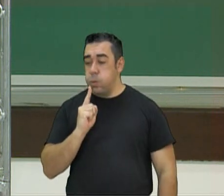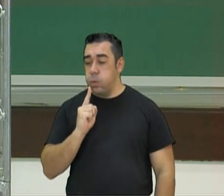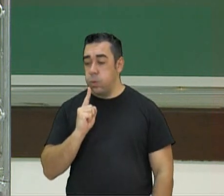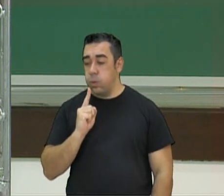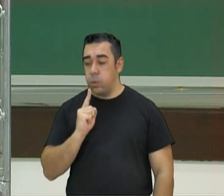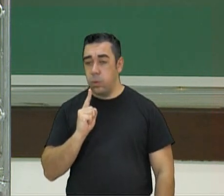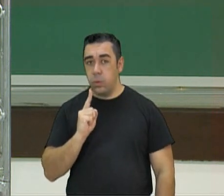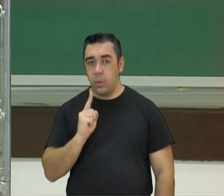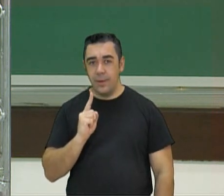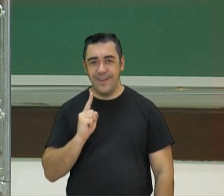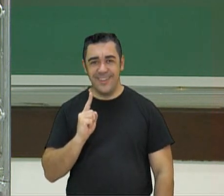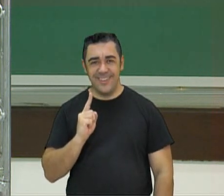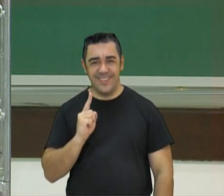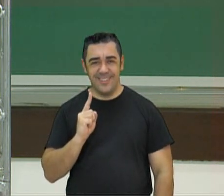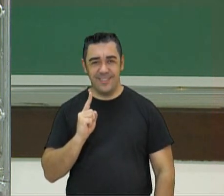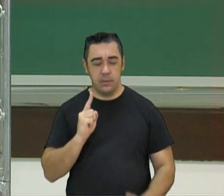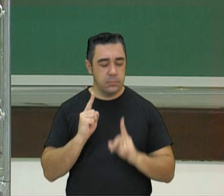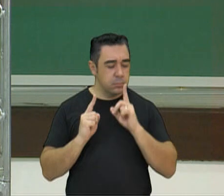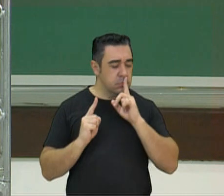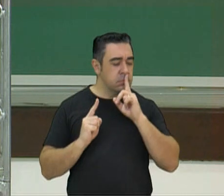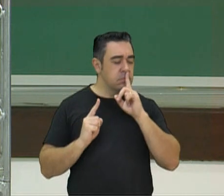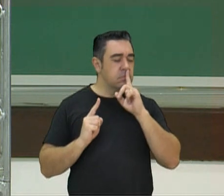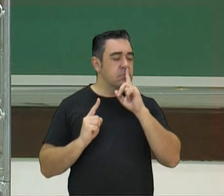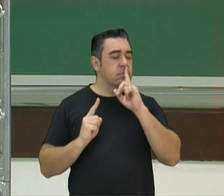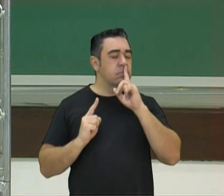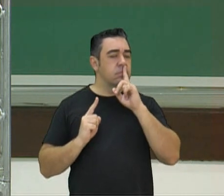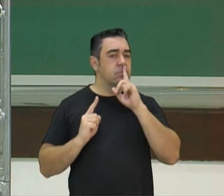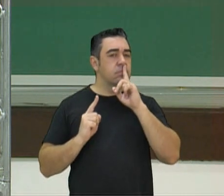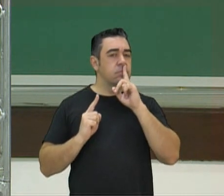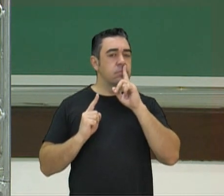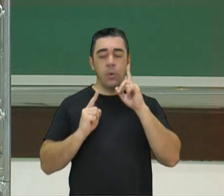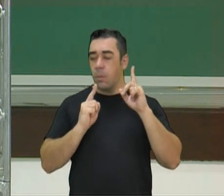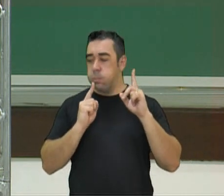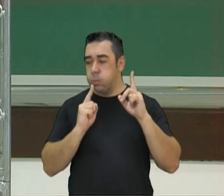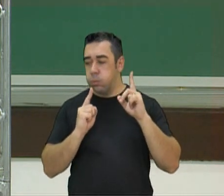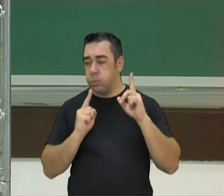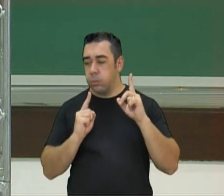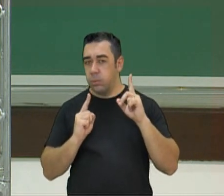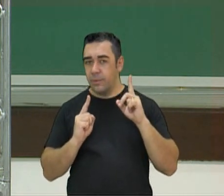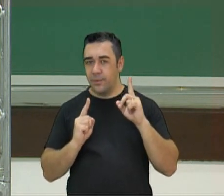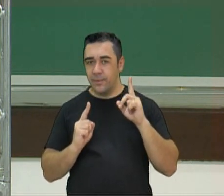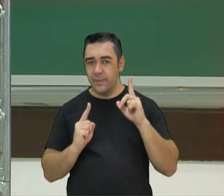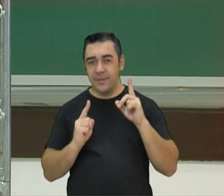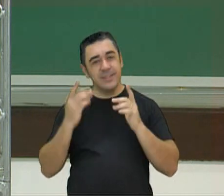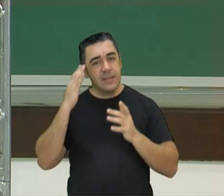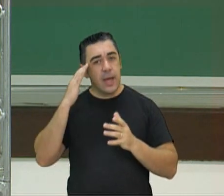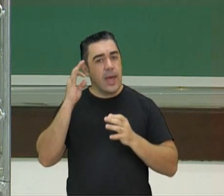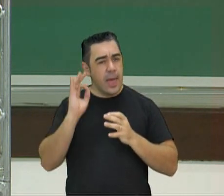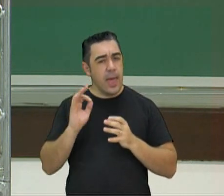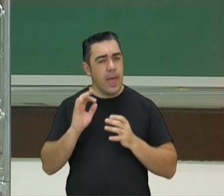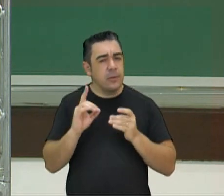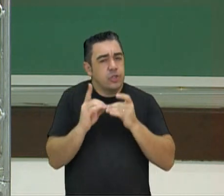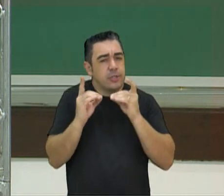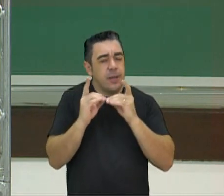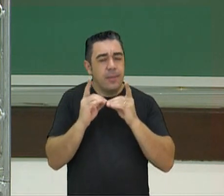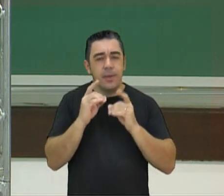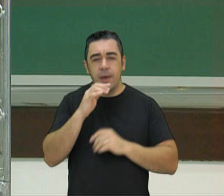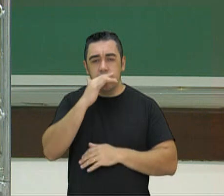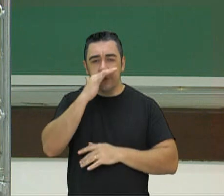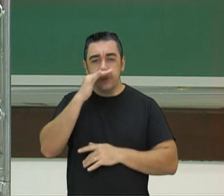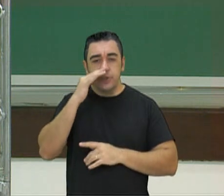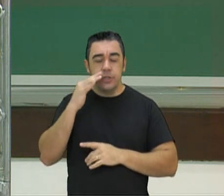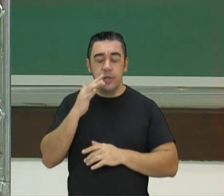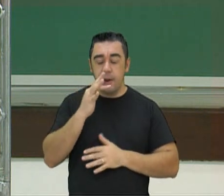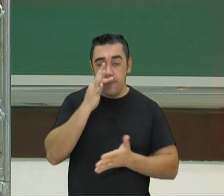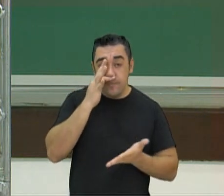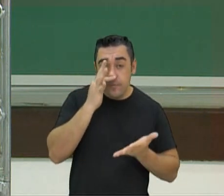quando eu inspiro pelo nariz, quando vou apagar a vela eu expiro pela boca. Então é a dinâmica, então cheiro a flor, apago